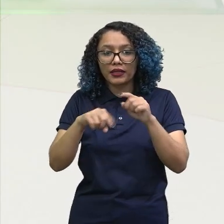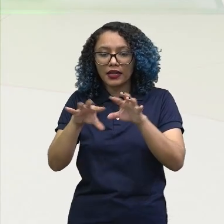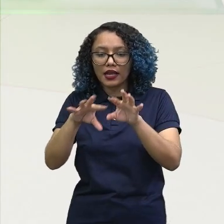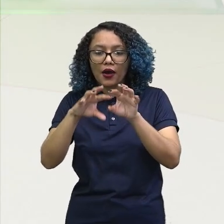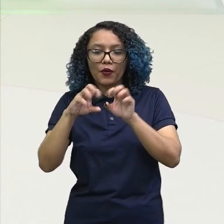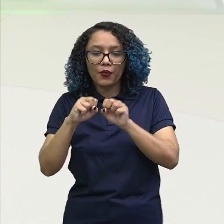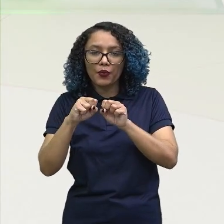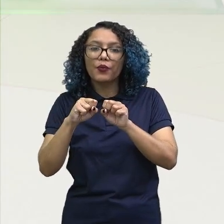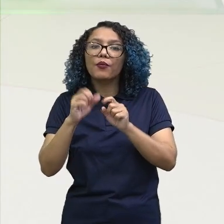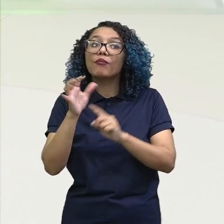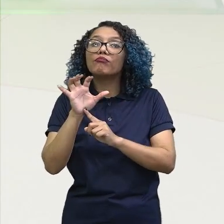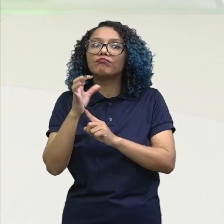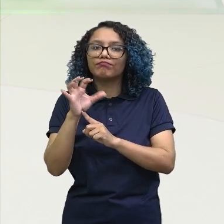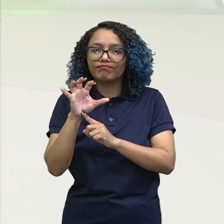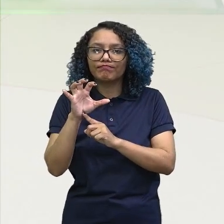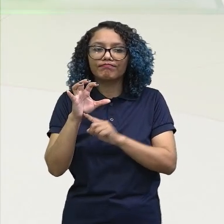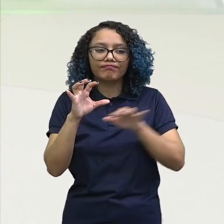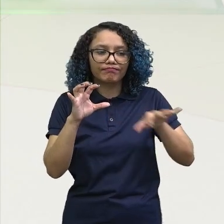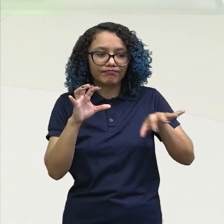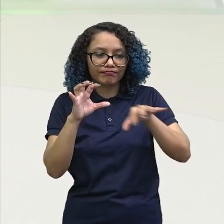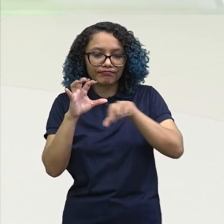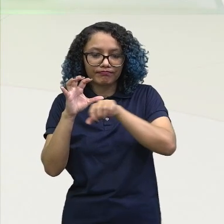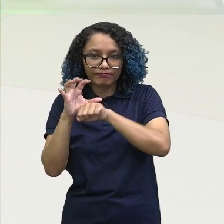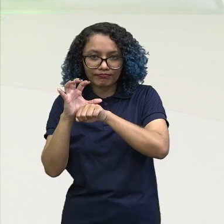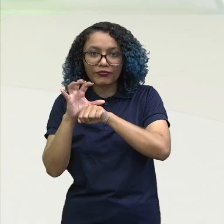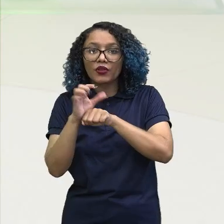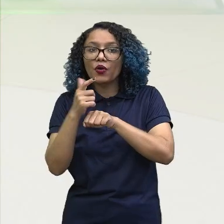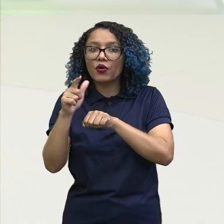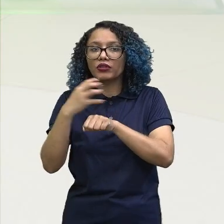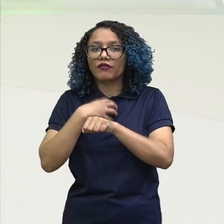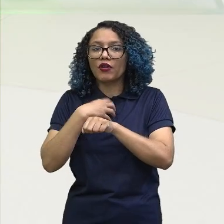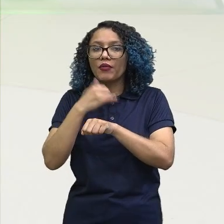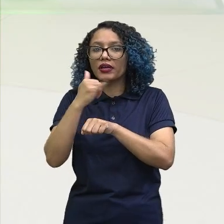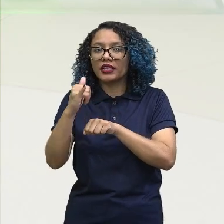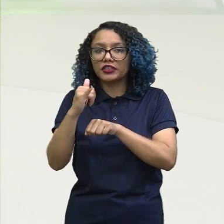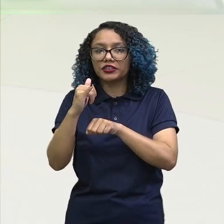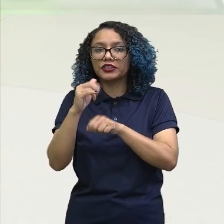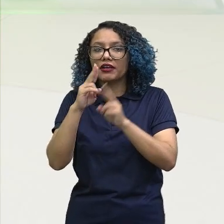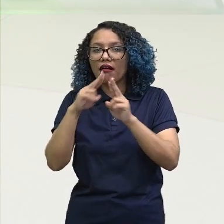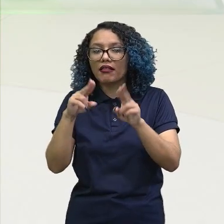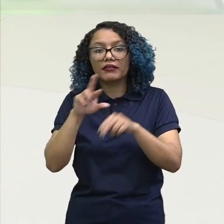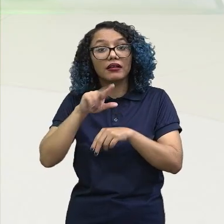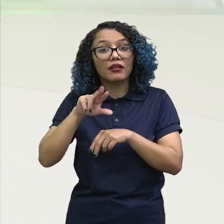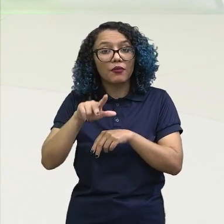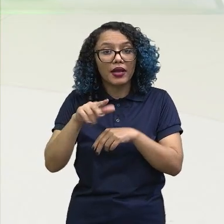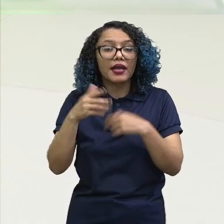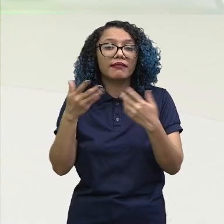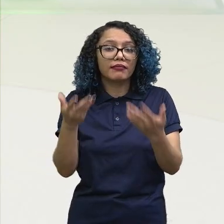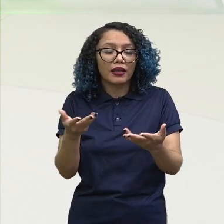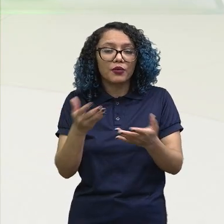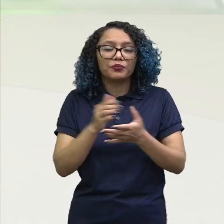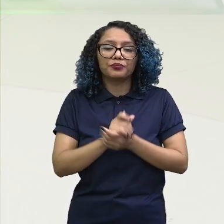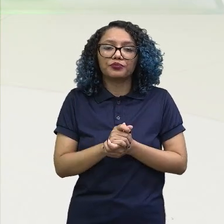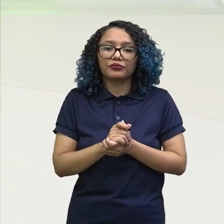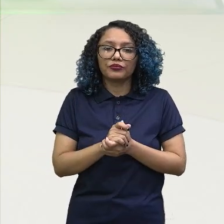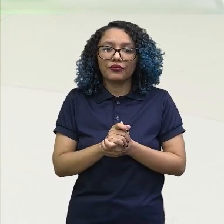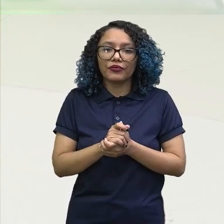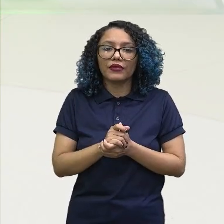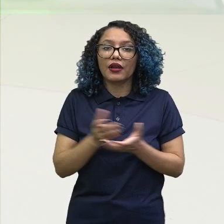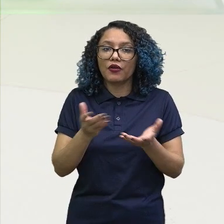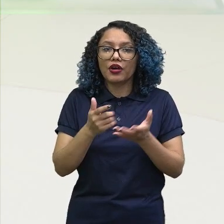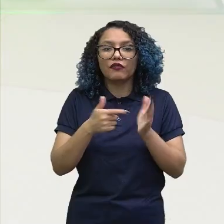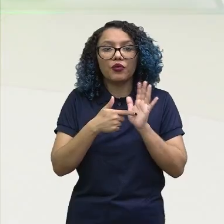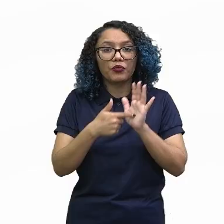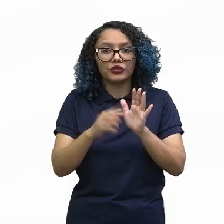ele vai me dar uma outra modalidade de energia que não é a elétrica. E com base nisso eu tenho a